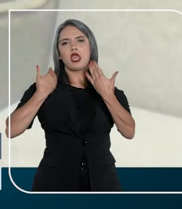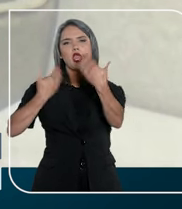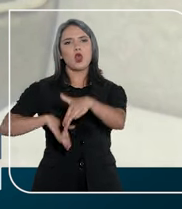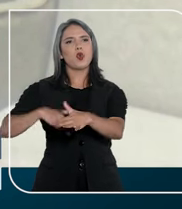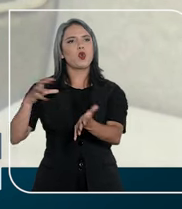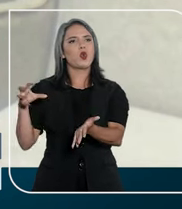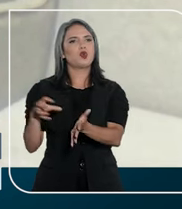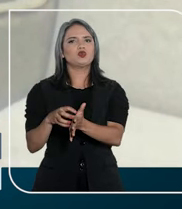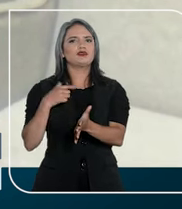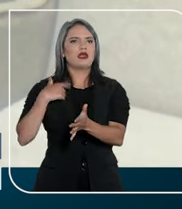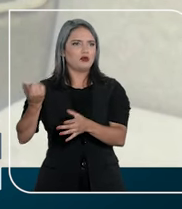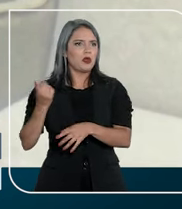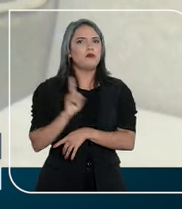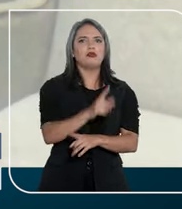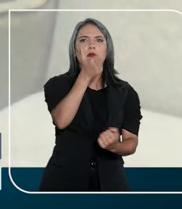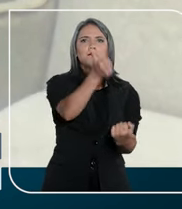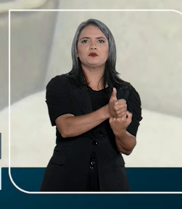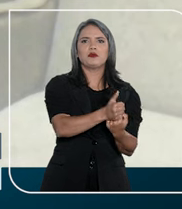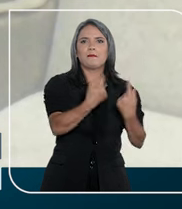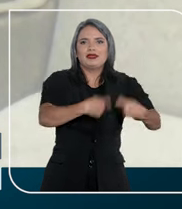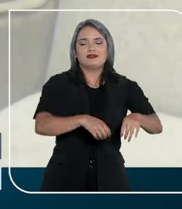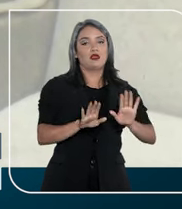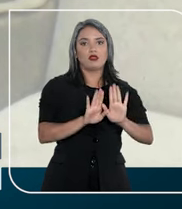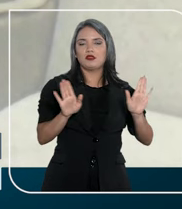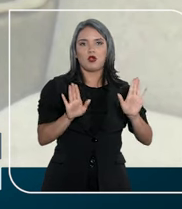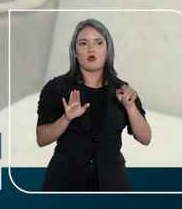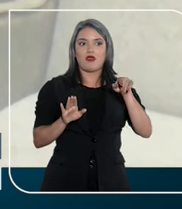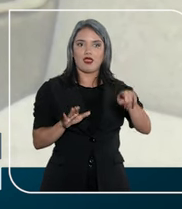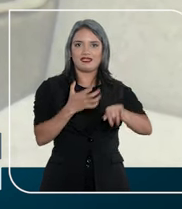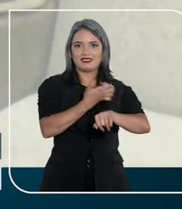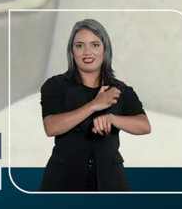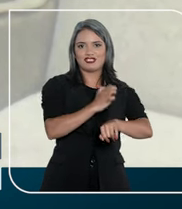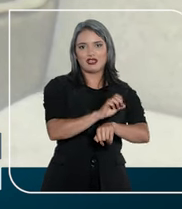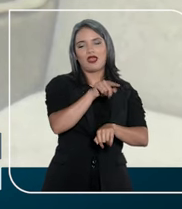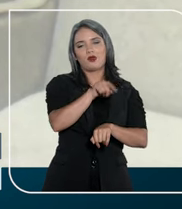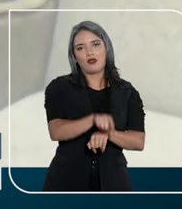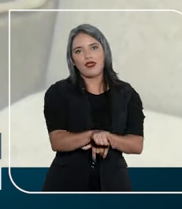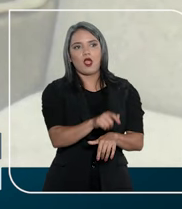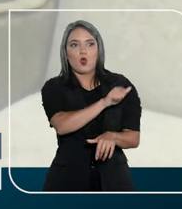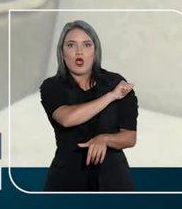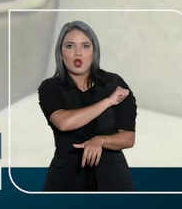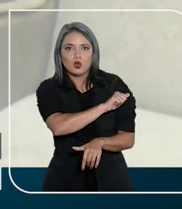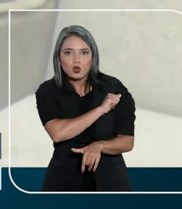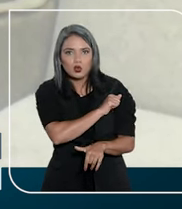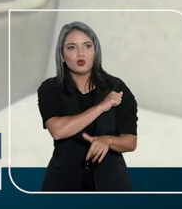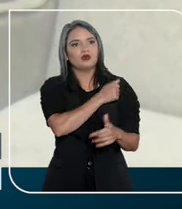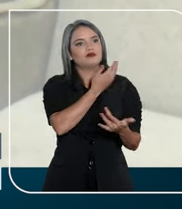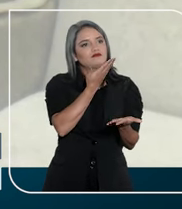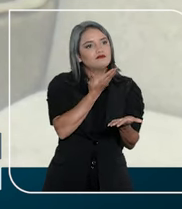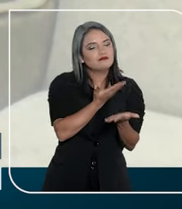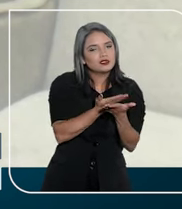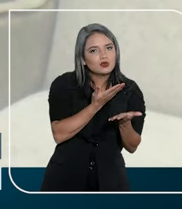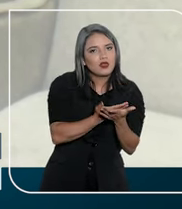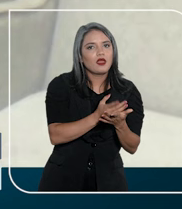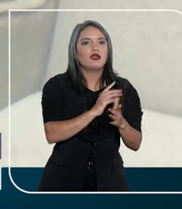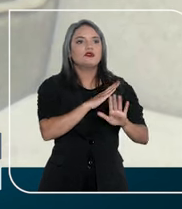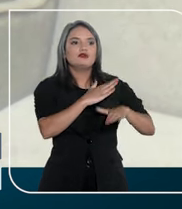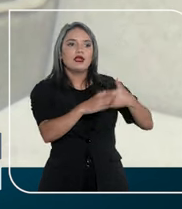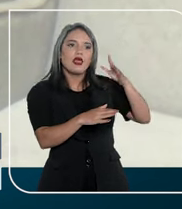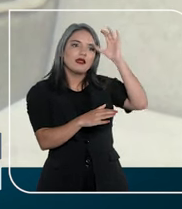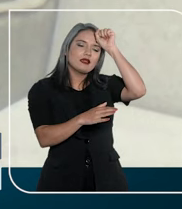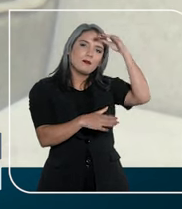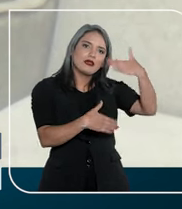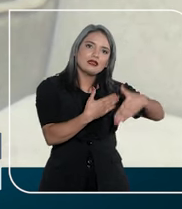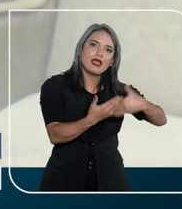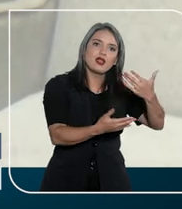é um profissional, é um estudante que está ali no processo de aprendizagem e não se confunde com o